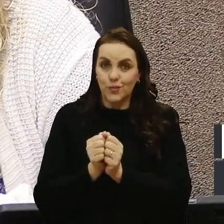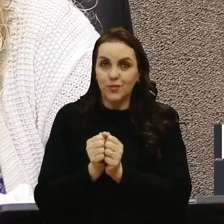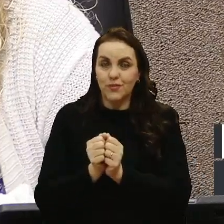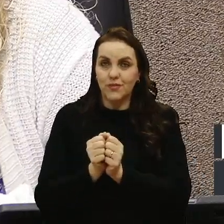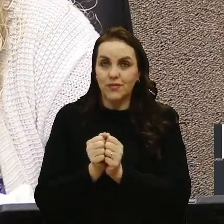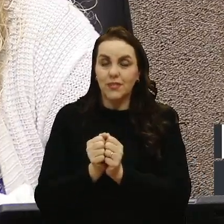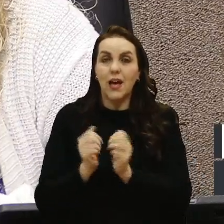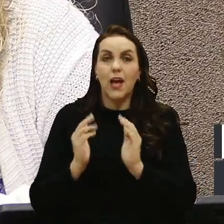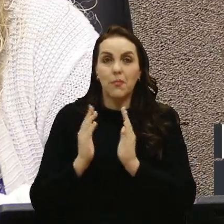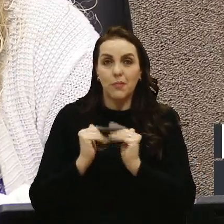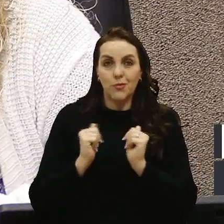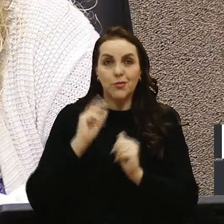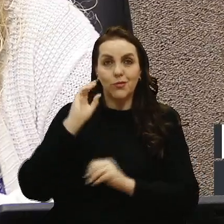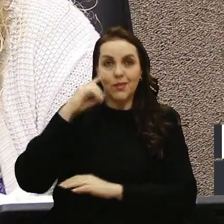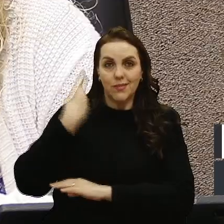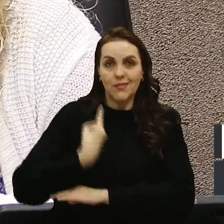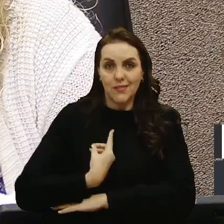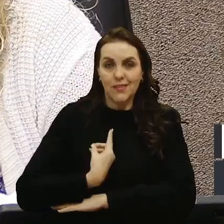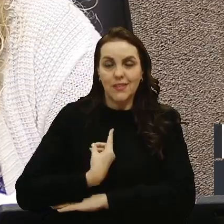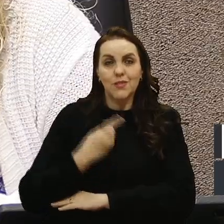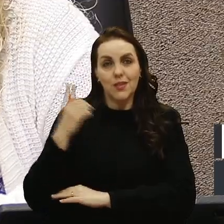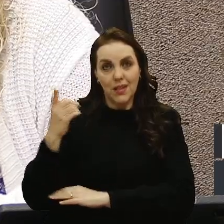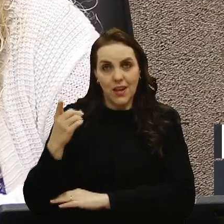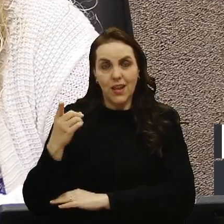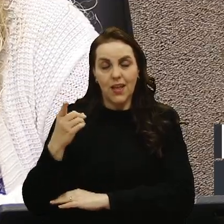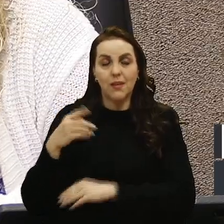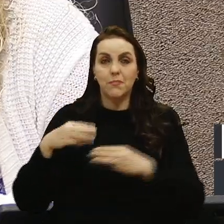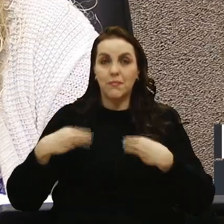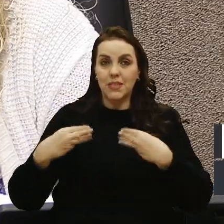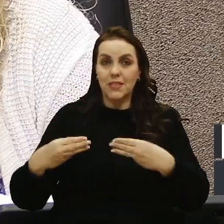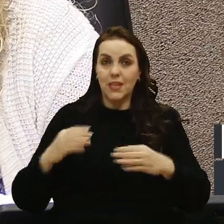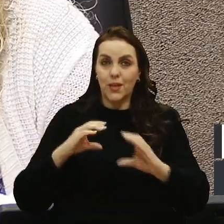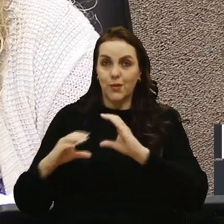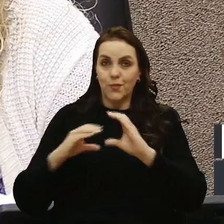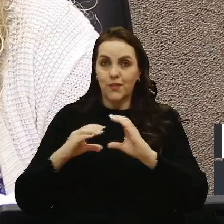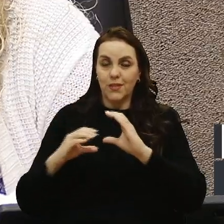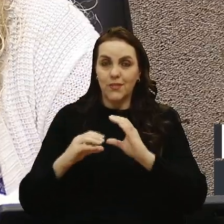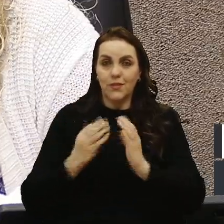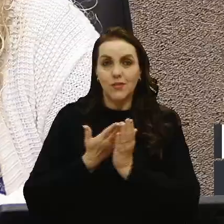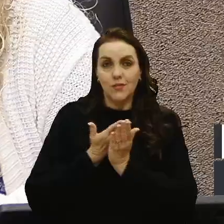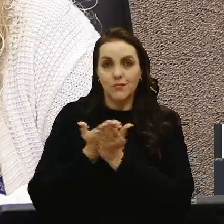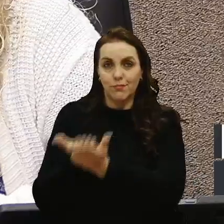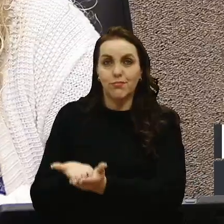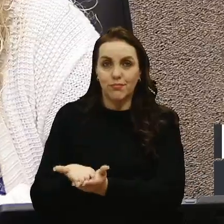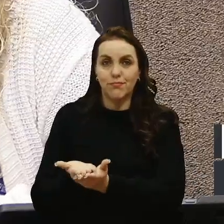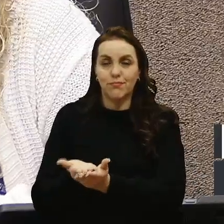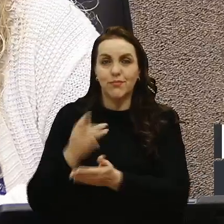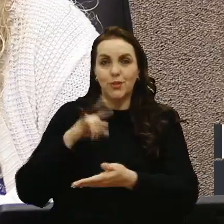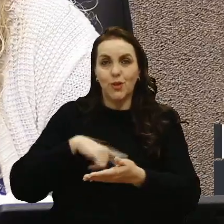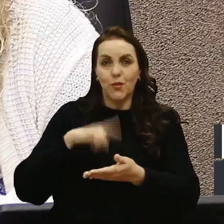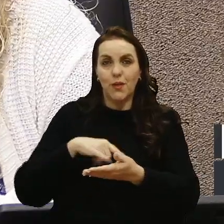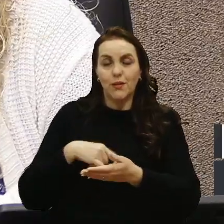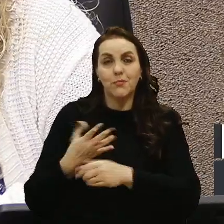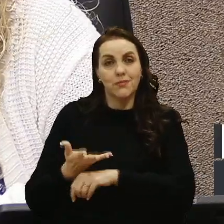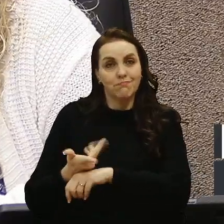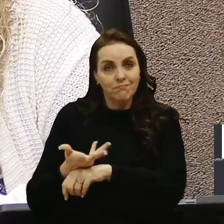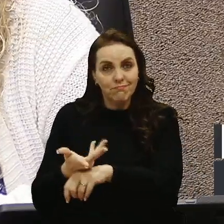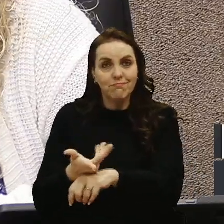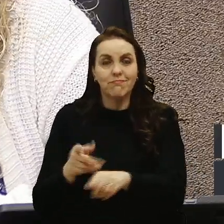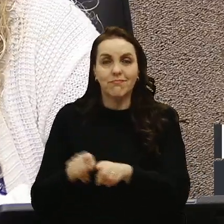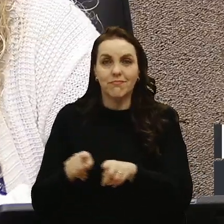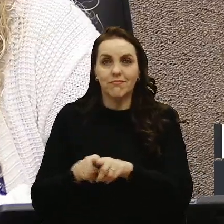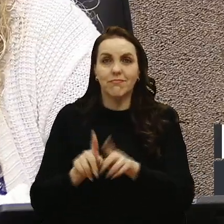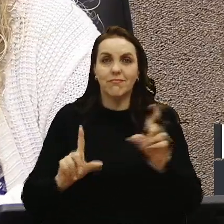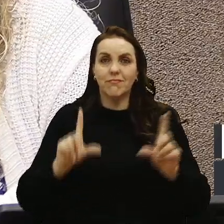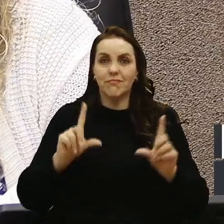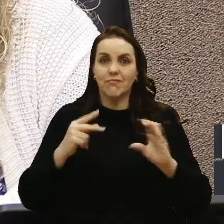a pedido da Denise, no Ministério das Comunicações, para encaminhar a documentação, para que fosse agilizado também a questão da